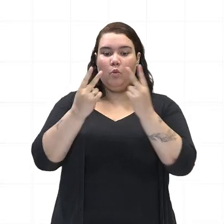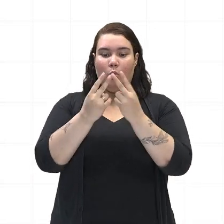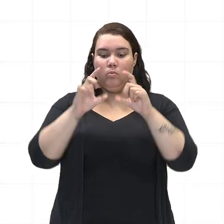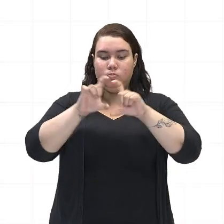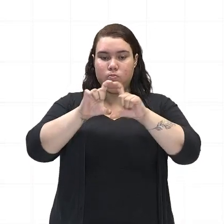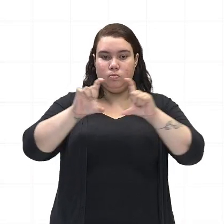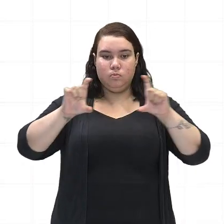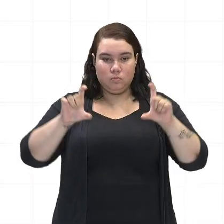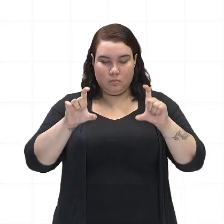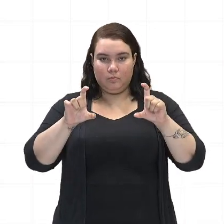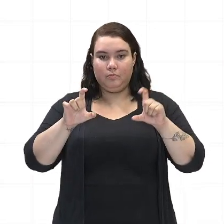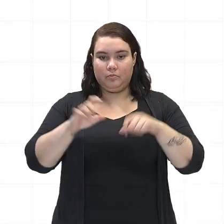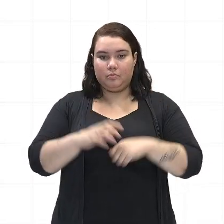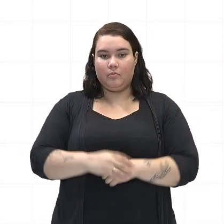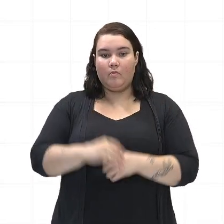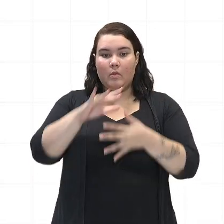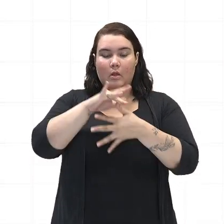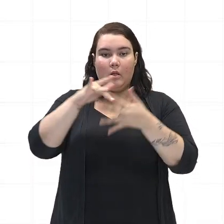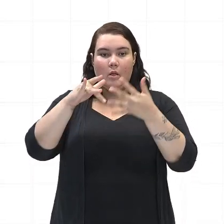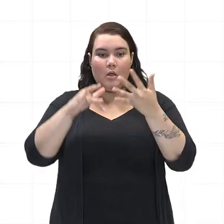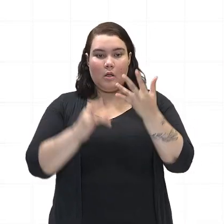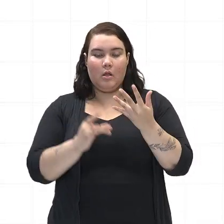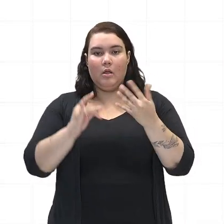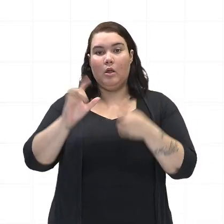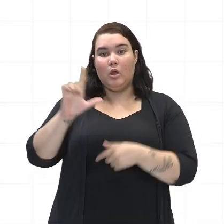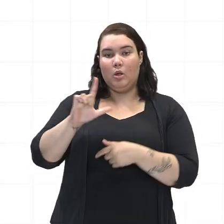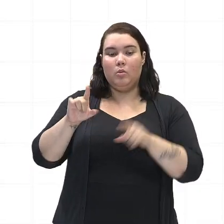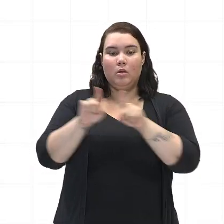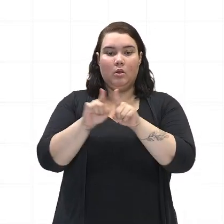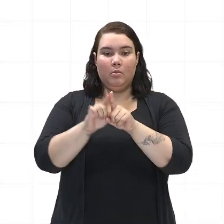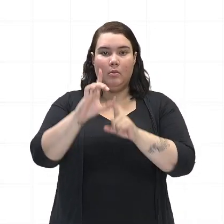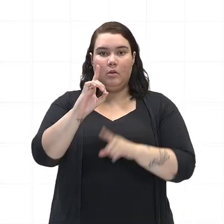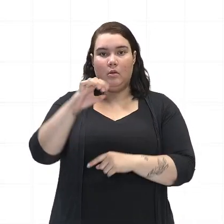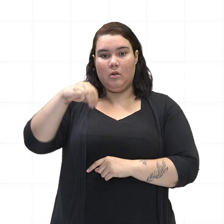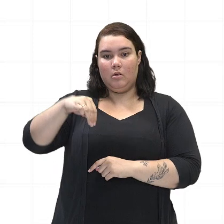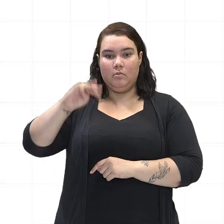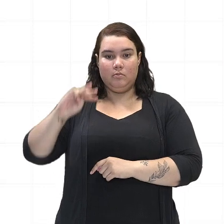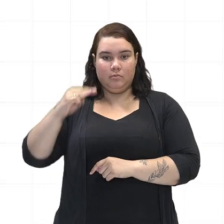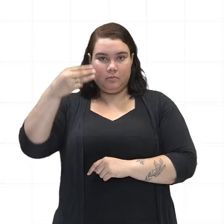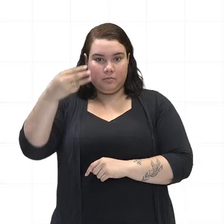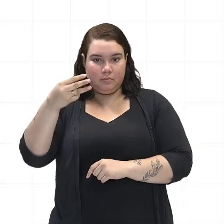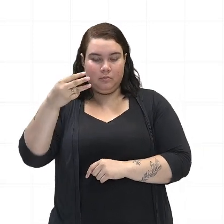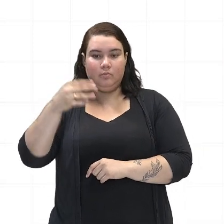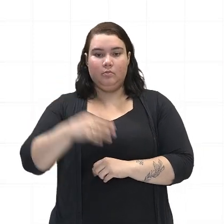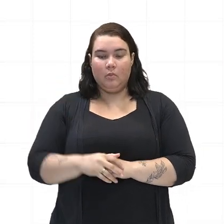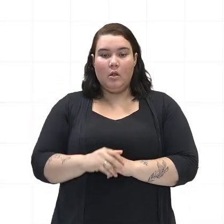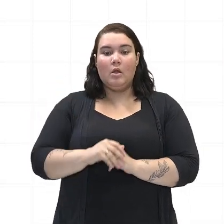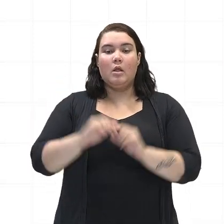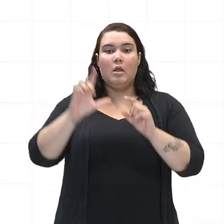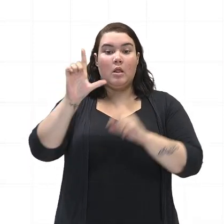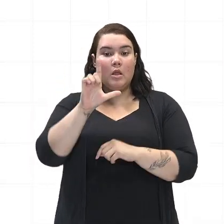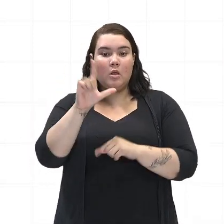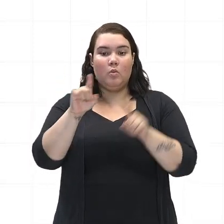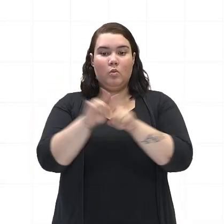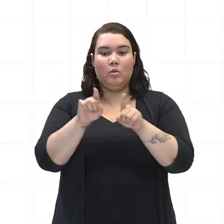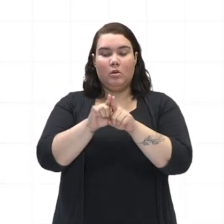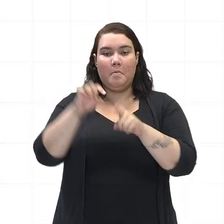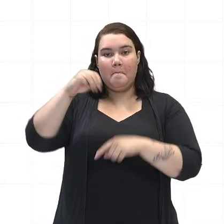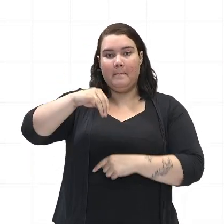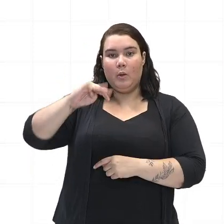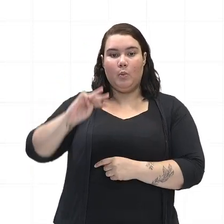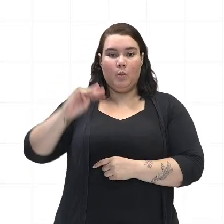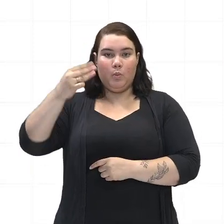bloco retangular, detalhamento, litro e decímetro cúbico, litro e metro